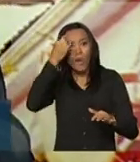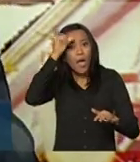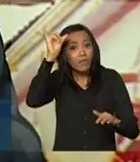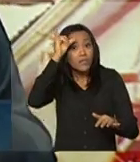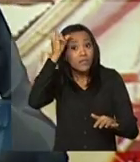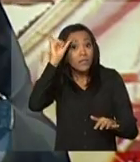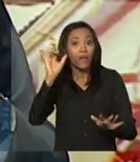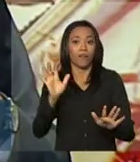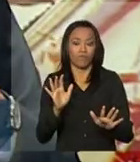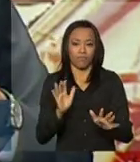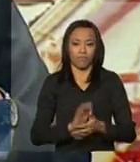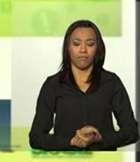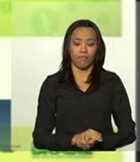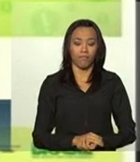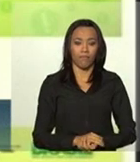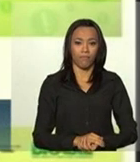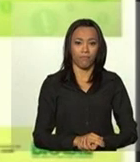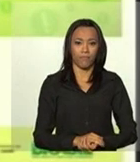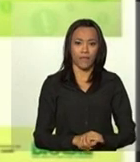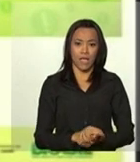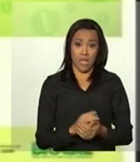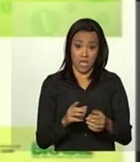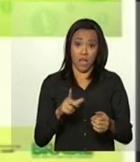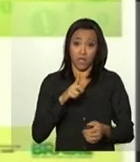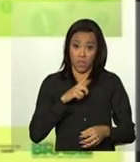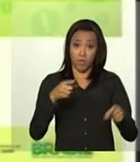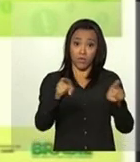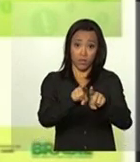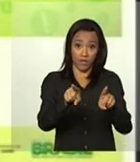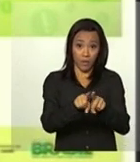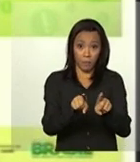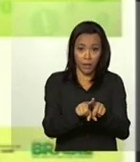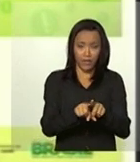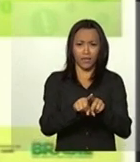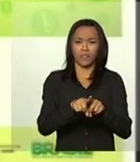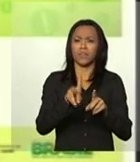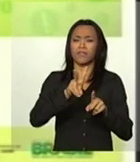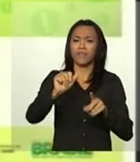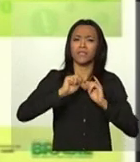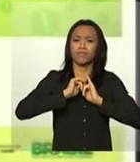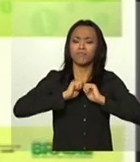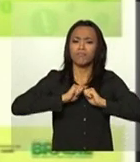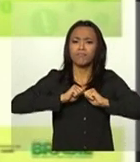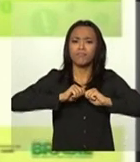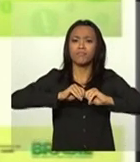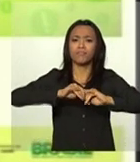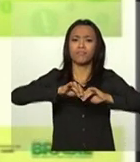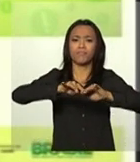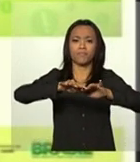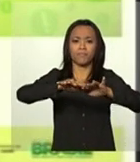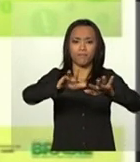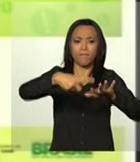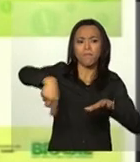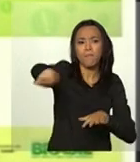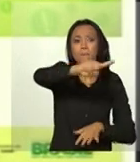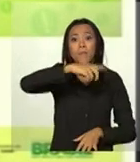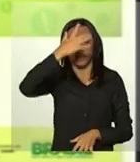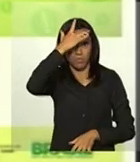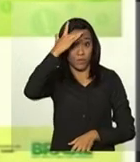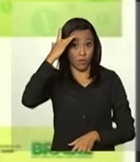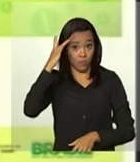prevenir. Pode passar. Aí a gente tem o folder, né, que vai ser distribuído para as pessoas tomarem